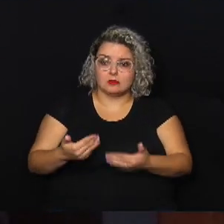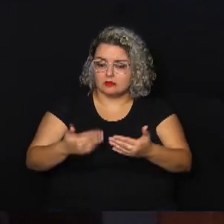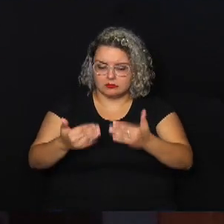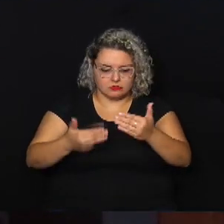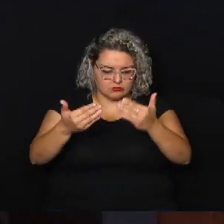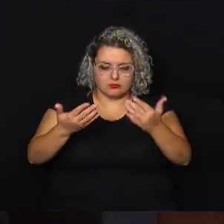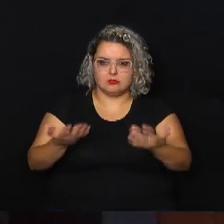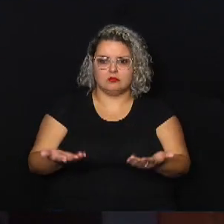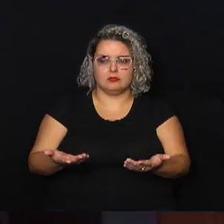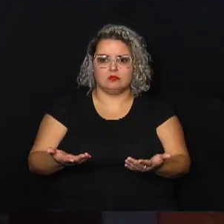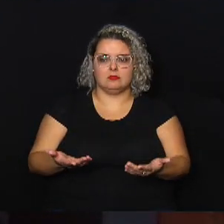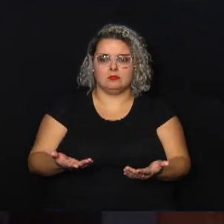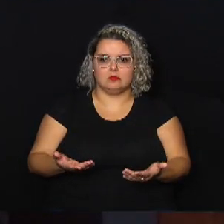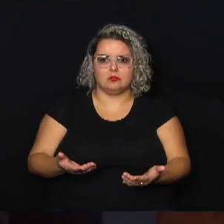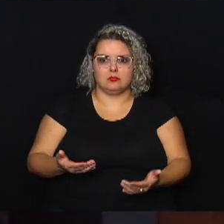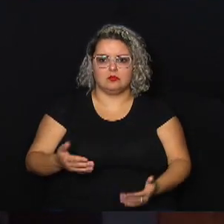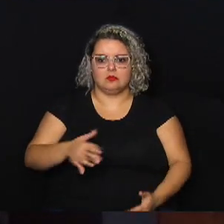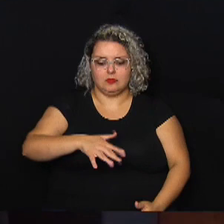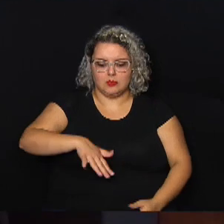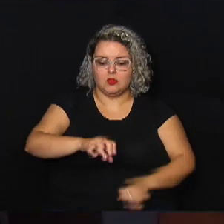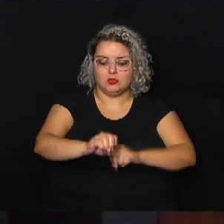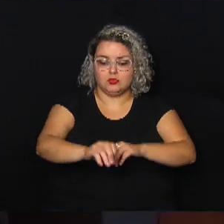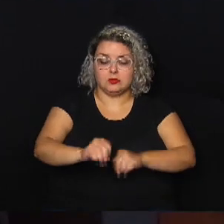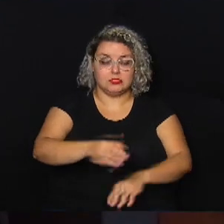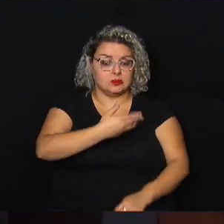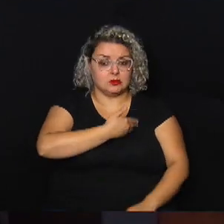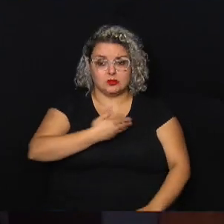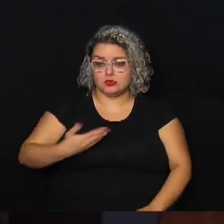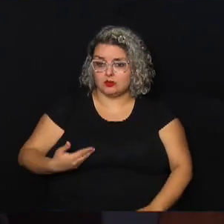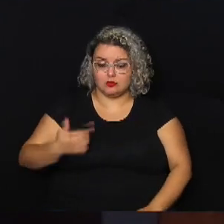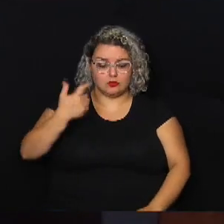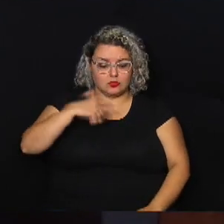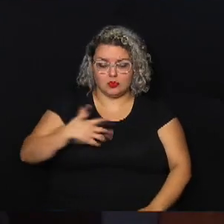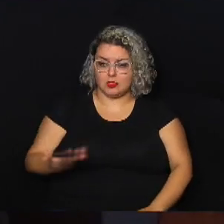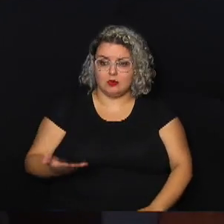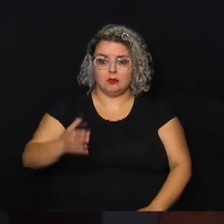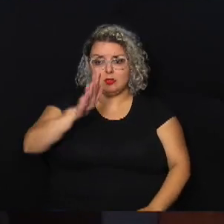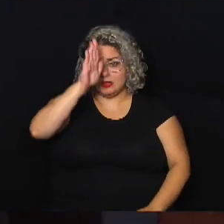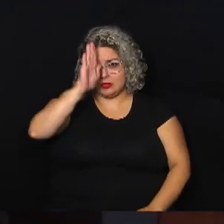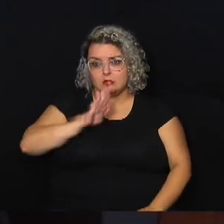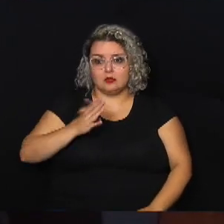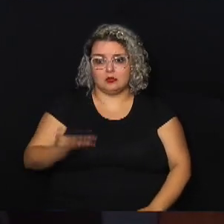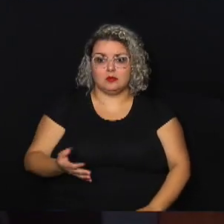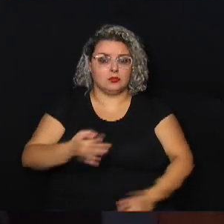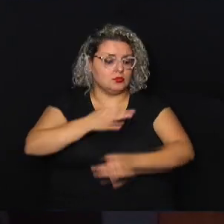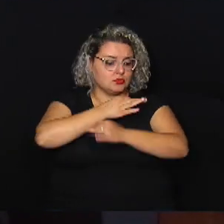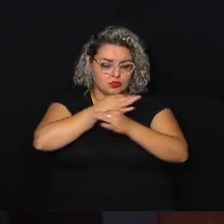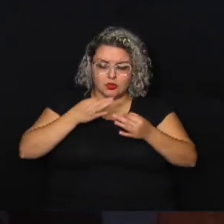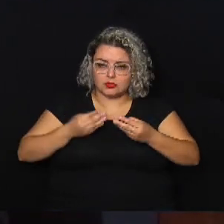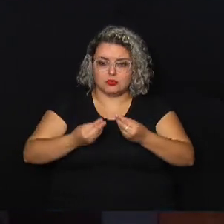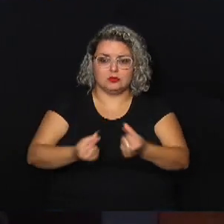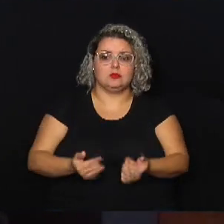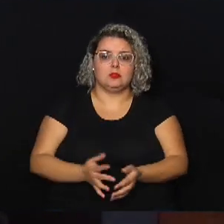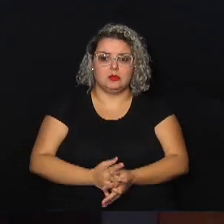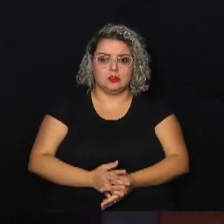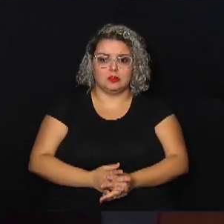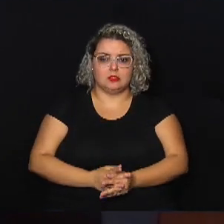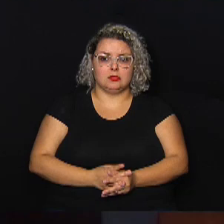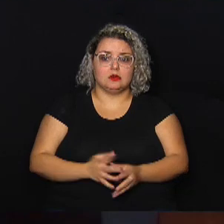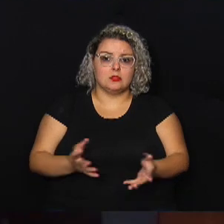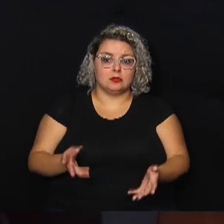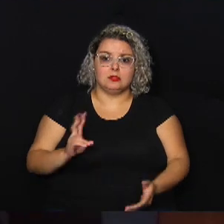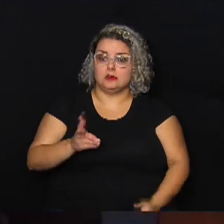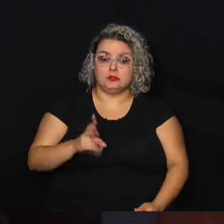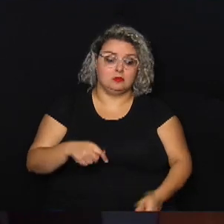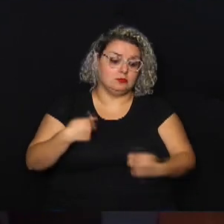sou uma cria do ensino público gratuito e de ótima qualidade. Agora, sempre tive que